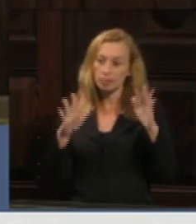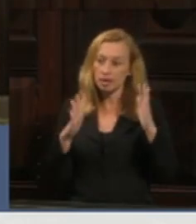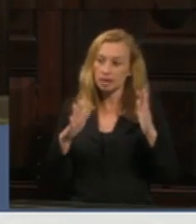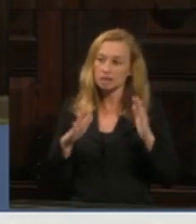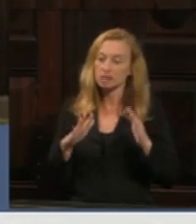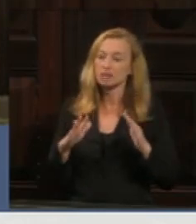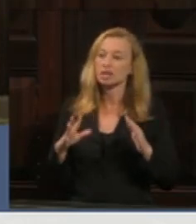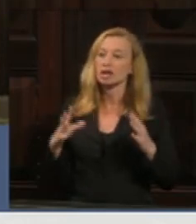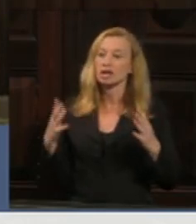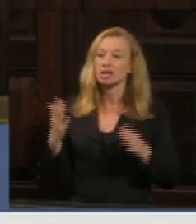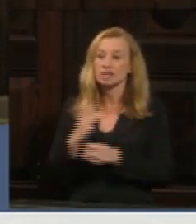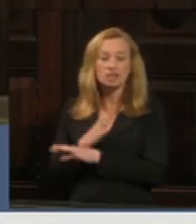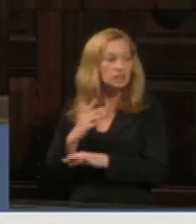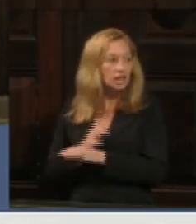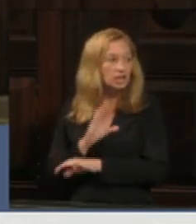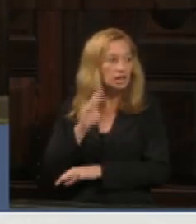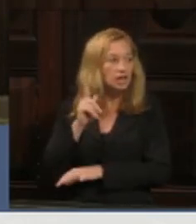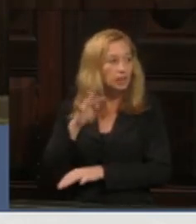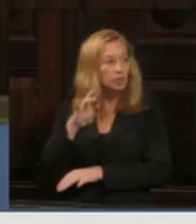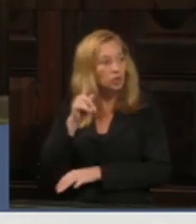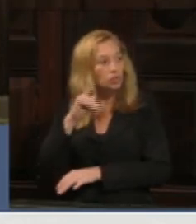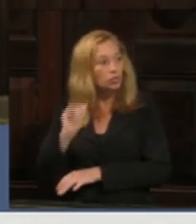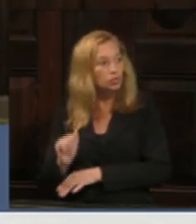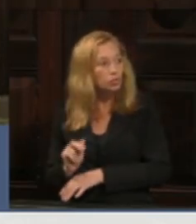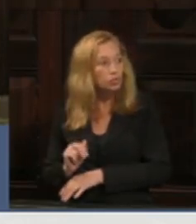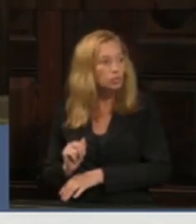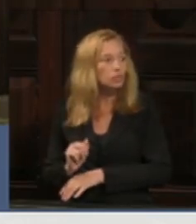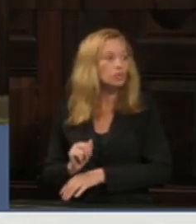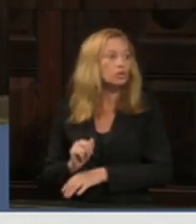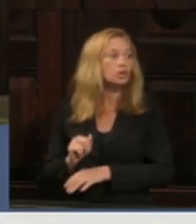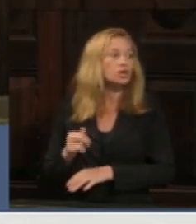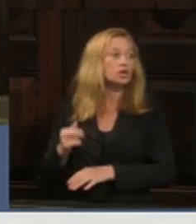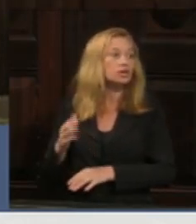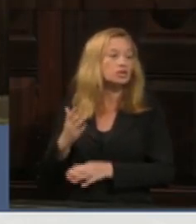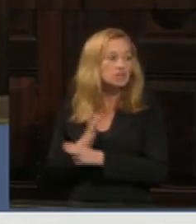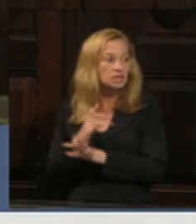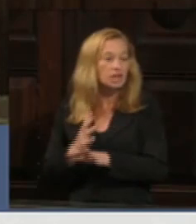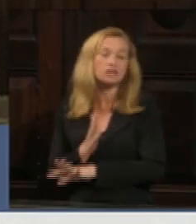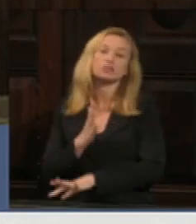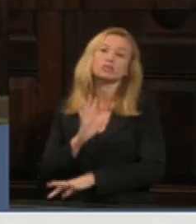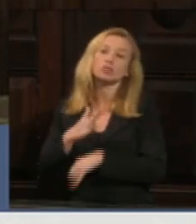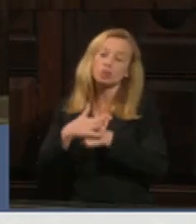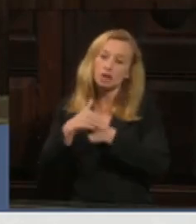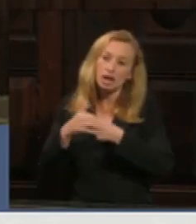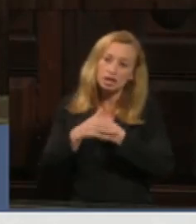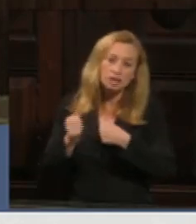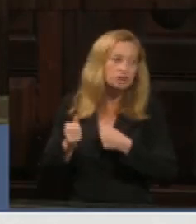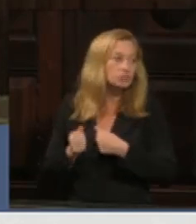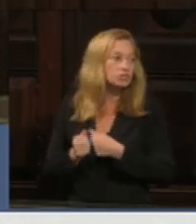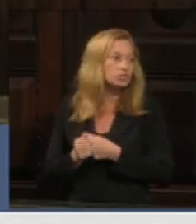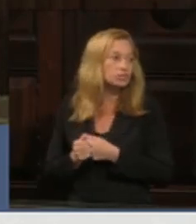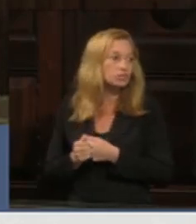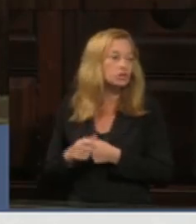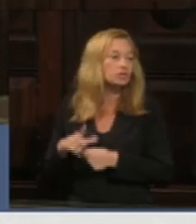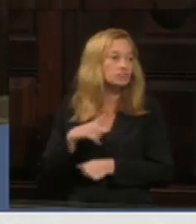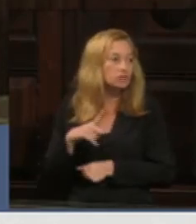ano. É uma cidade que eu tenho um carinho enorme, tive uma votação muito bacana, e tenho aqui no